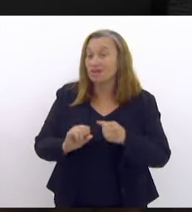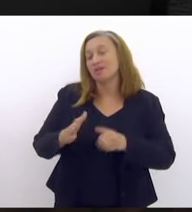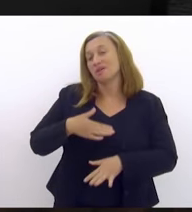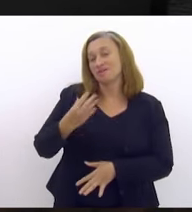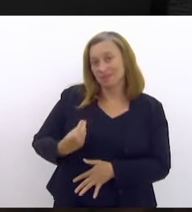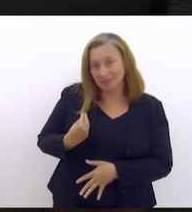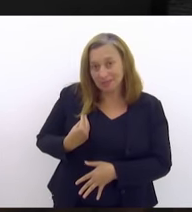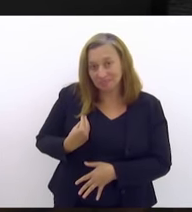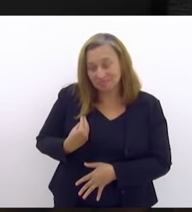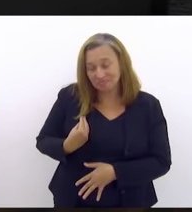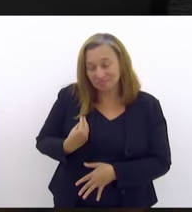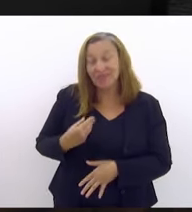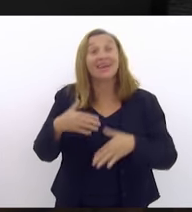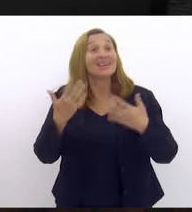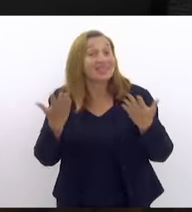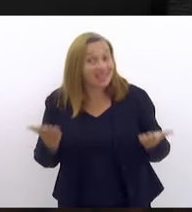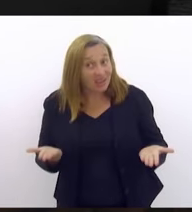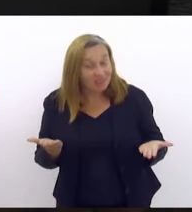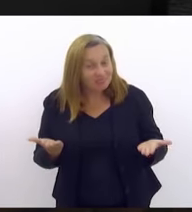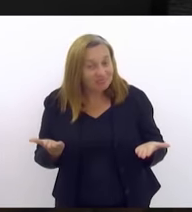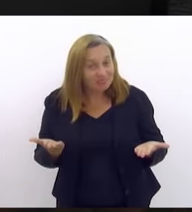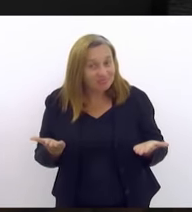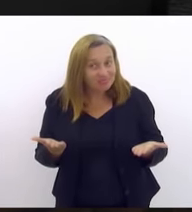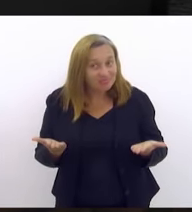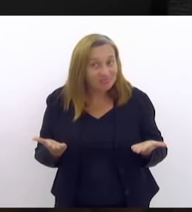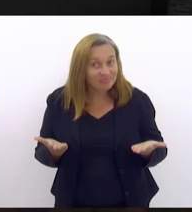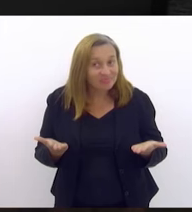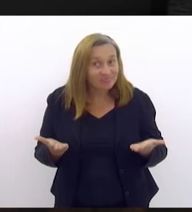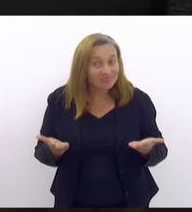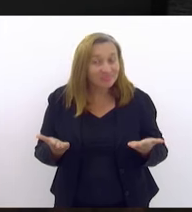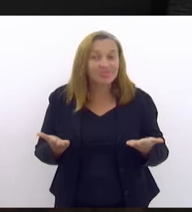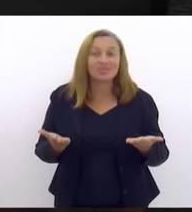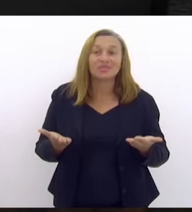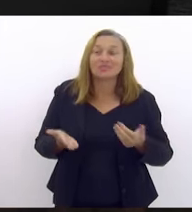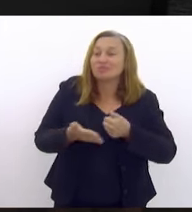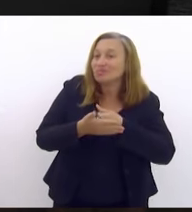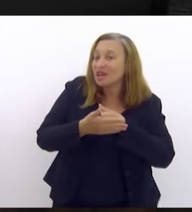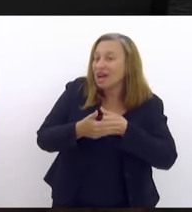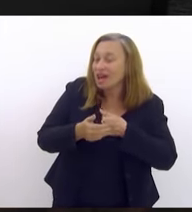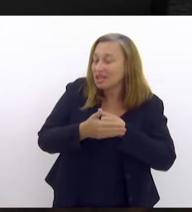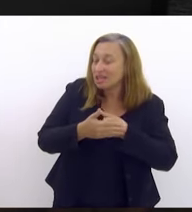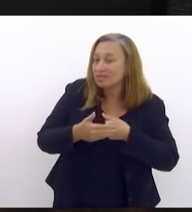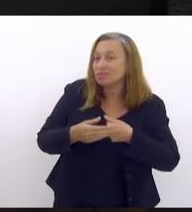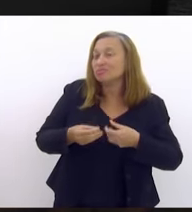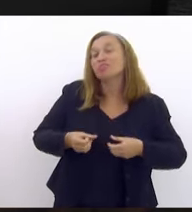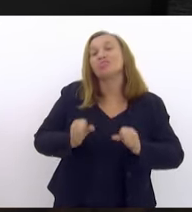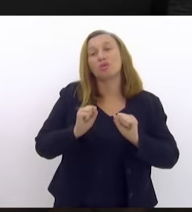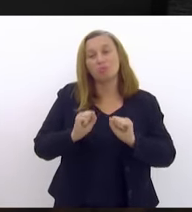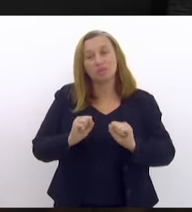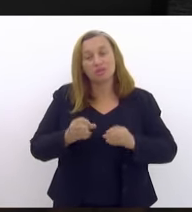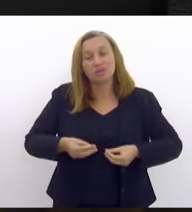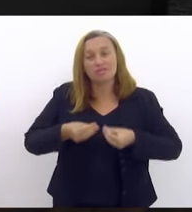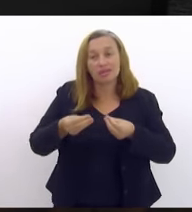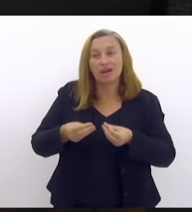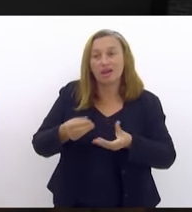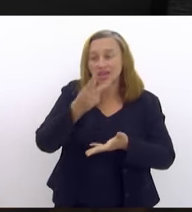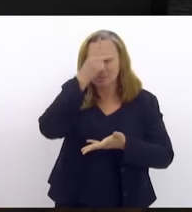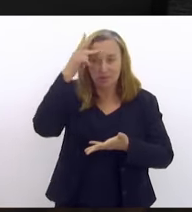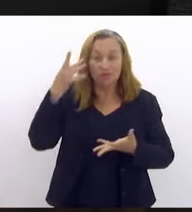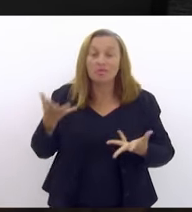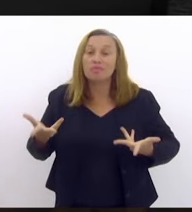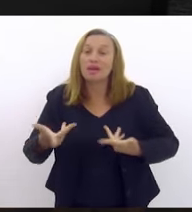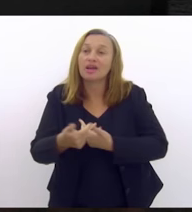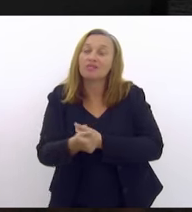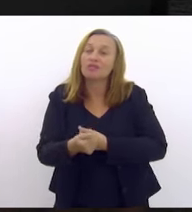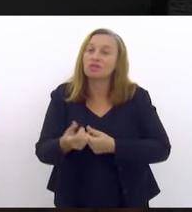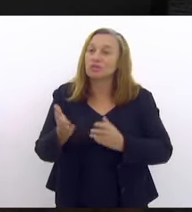vida. Então, de um gesto, de uma forma, o que eu puder retribuir essas pessoas maravilhosas que estão